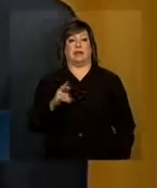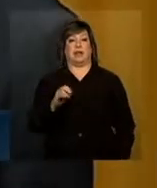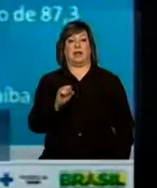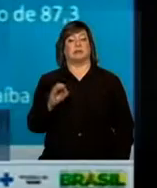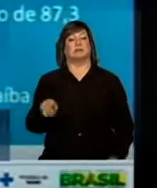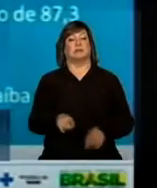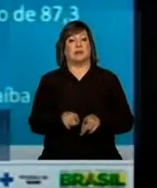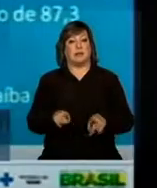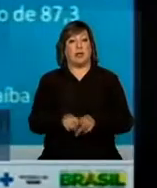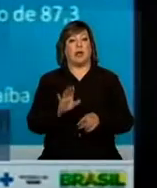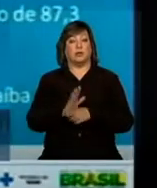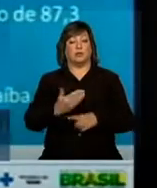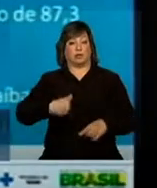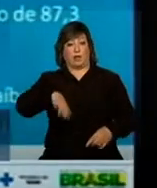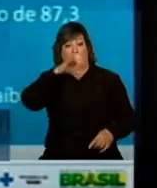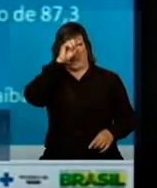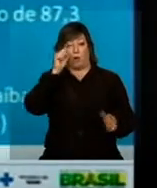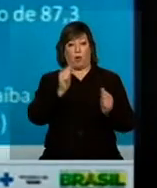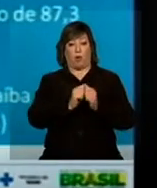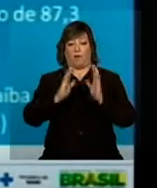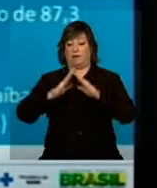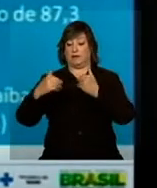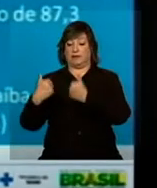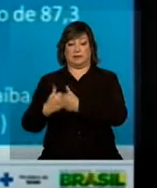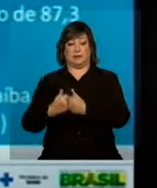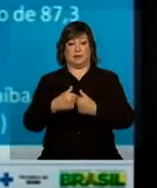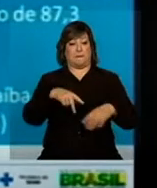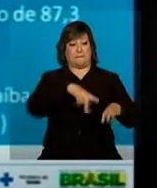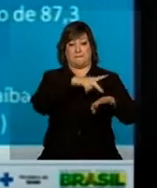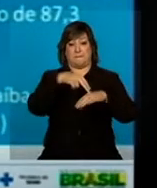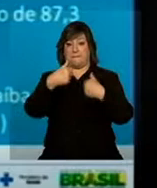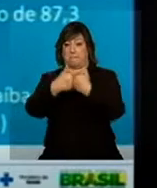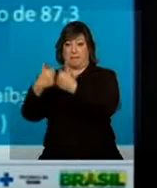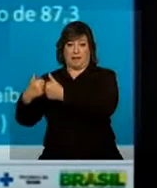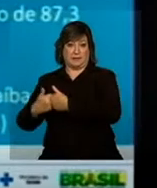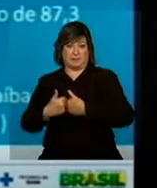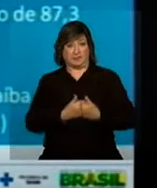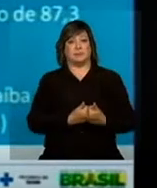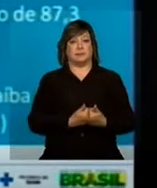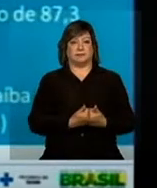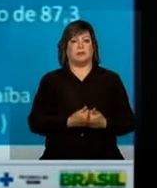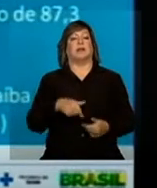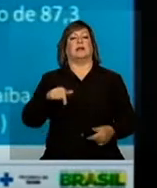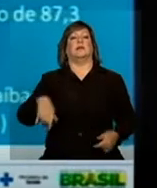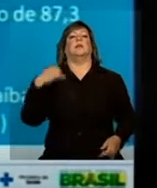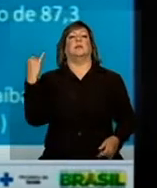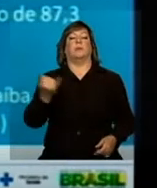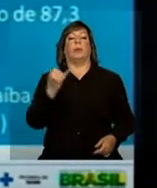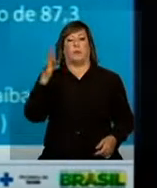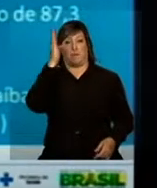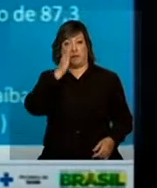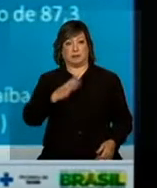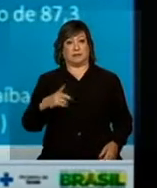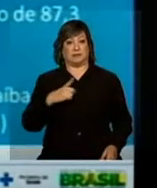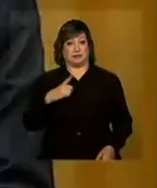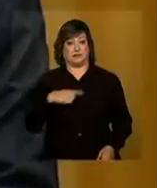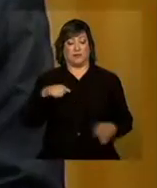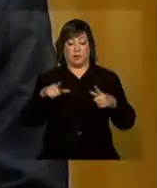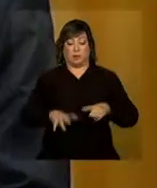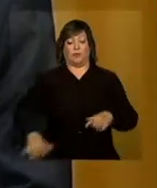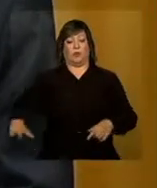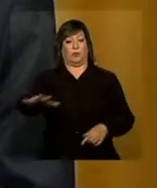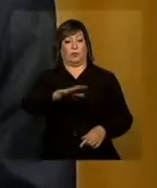feito aprender com os nossos vizinhos. Mas usar essa experiência brasileira, o peso que o Brasil tem na região e o nosso